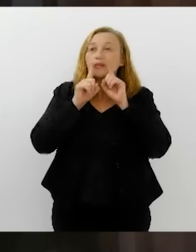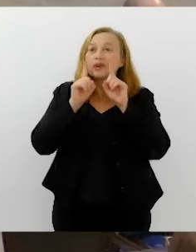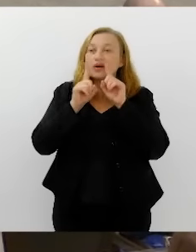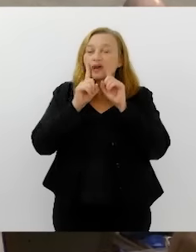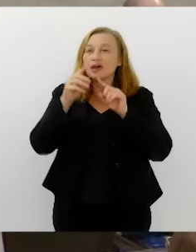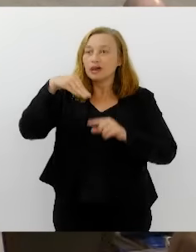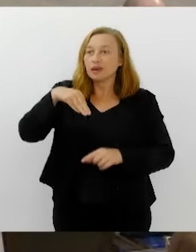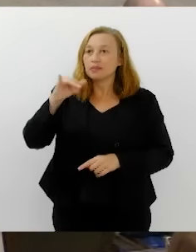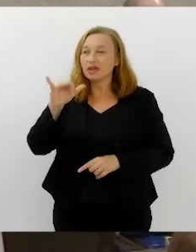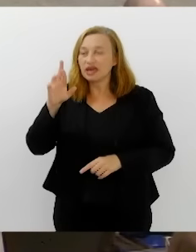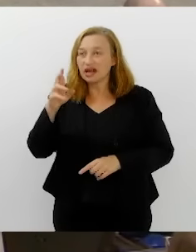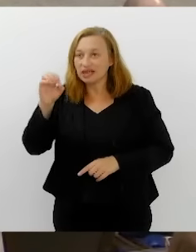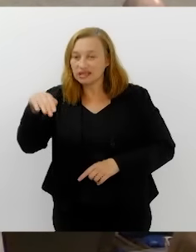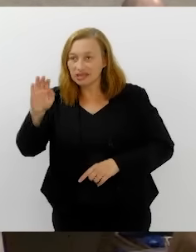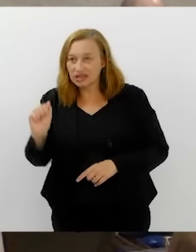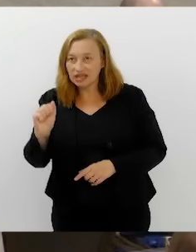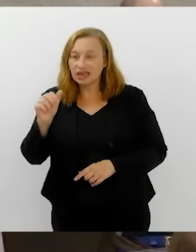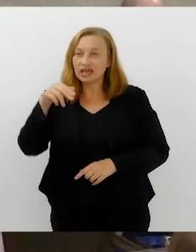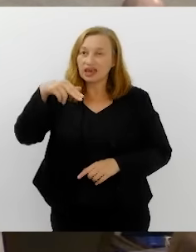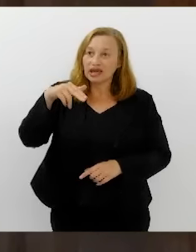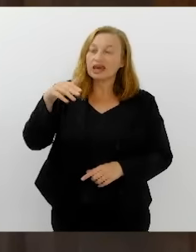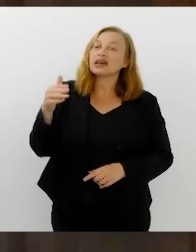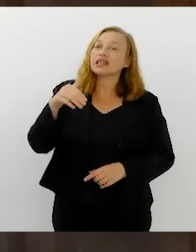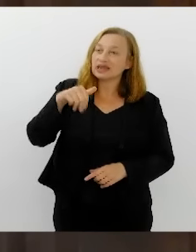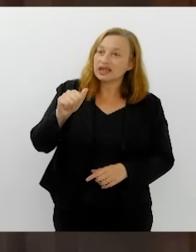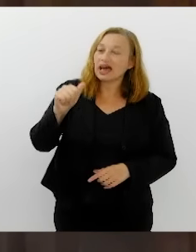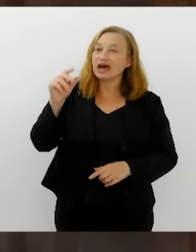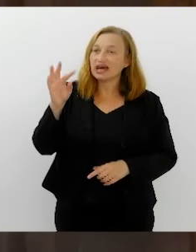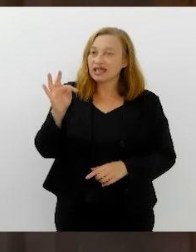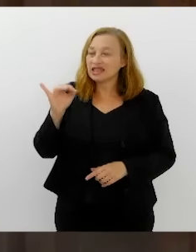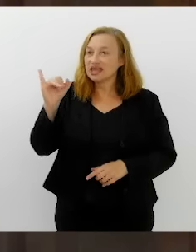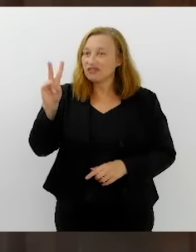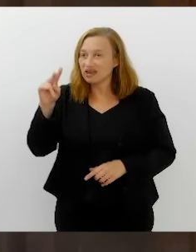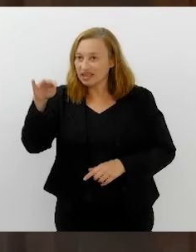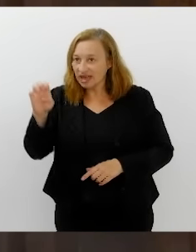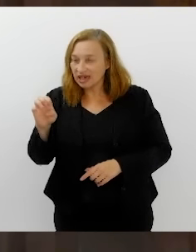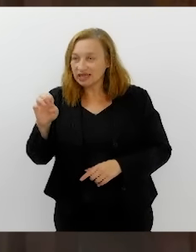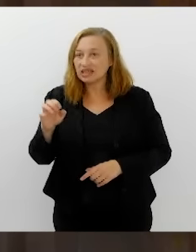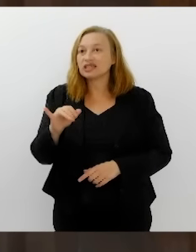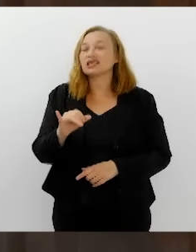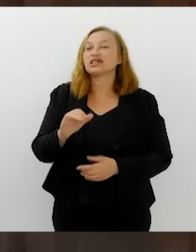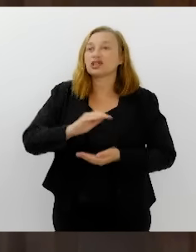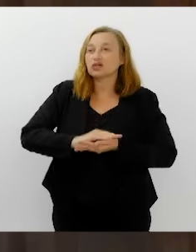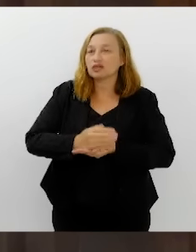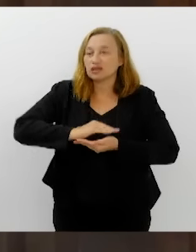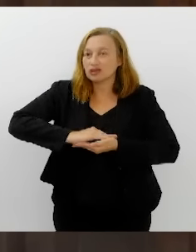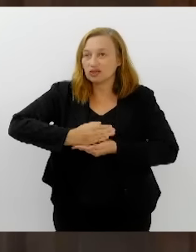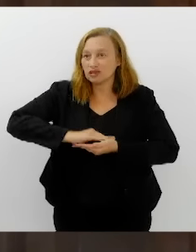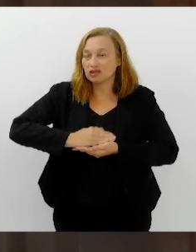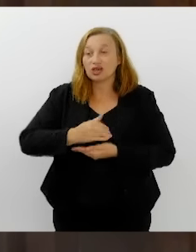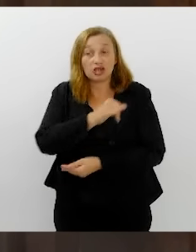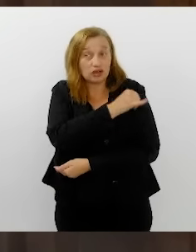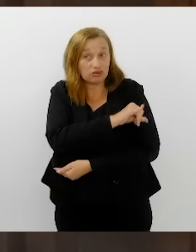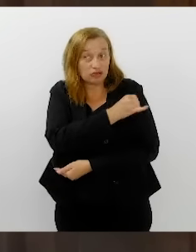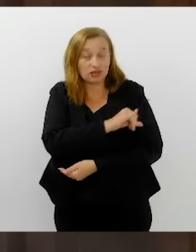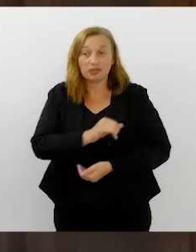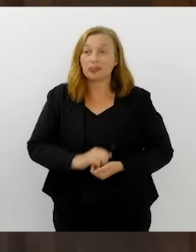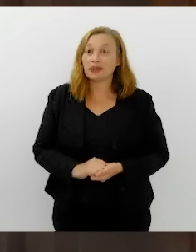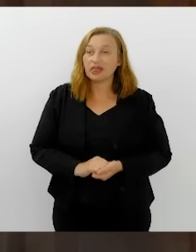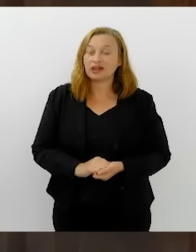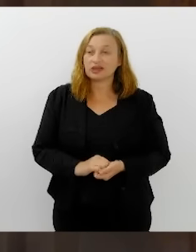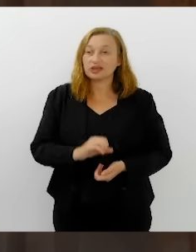Miracema, Natividade, Niterói, Nova Friburgo, Rio das Ostras, Rio de Janeiro, São